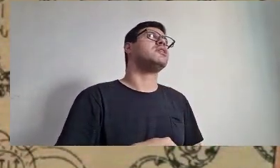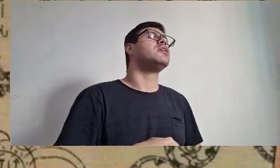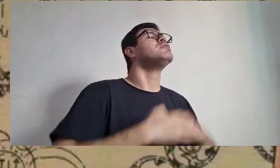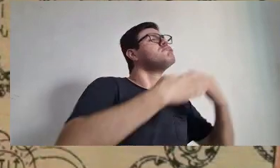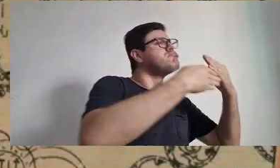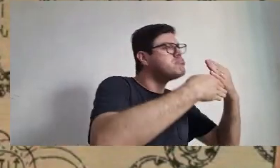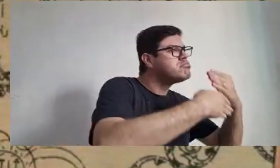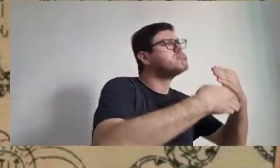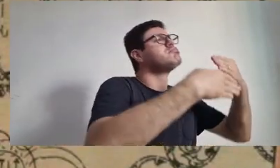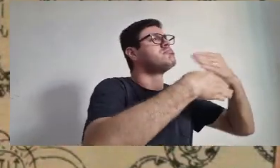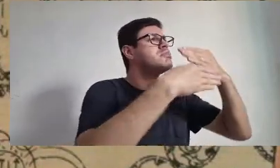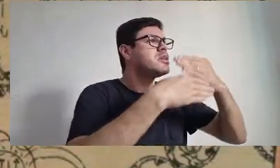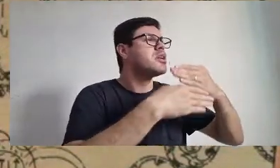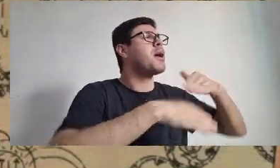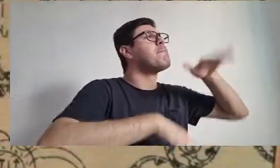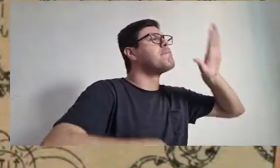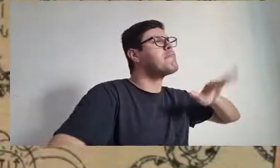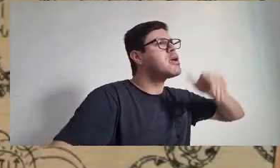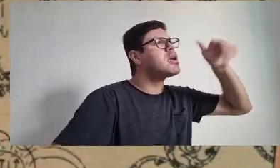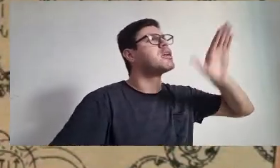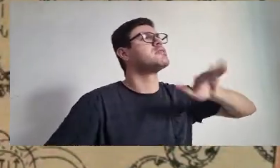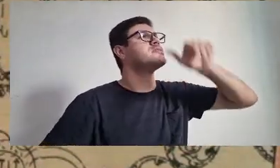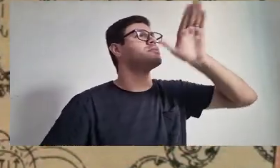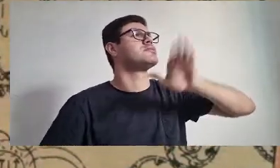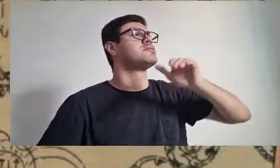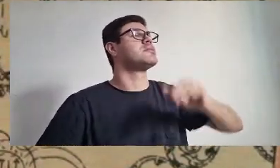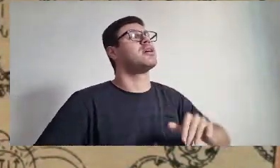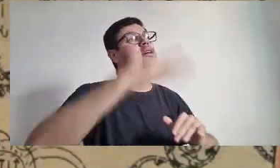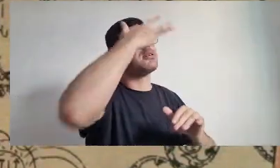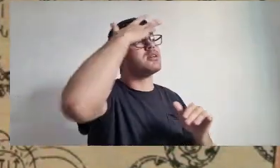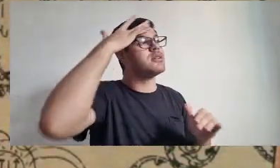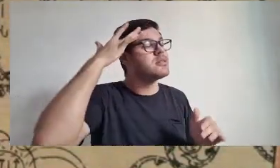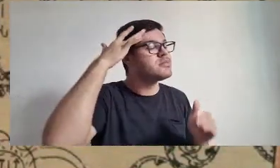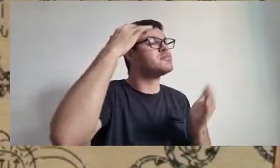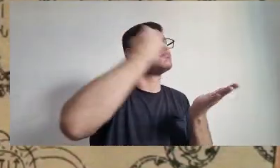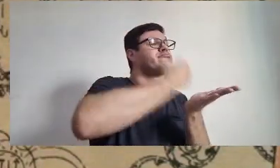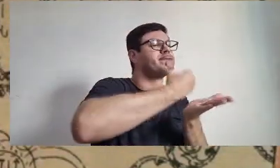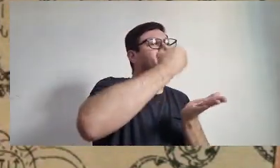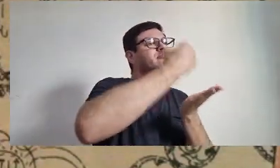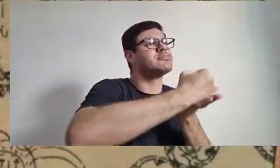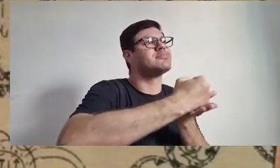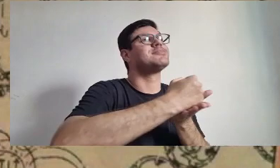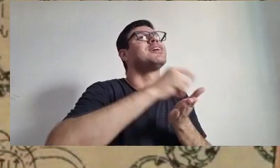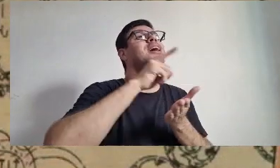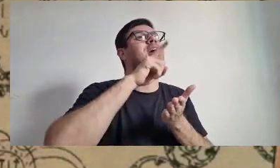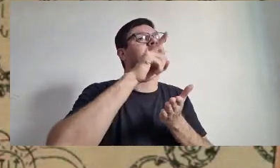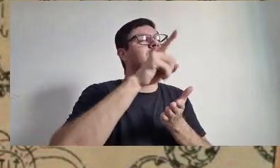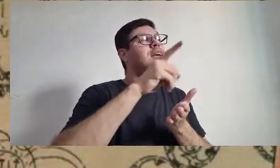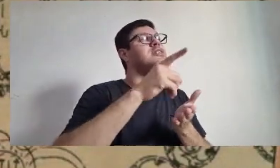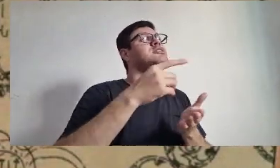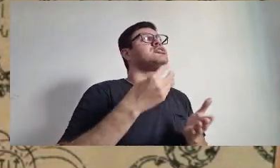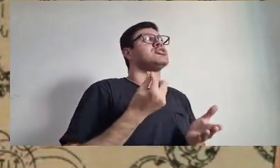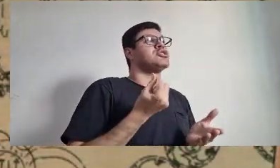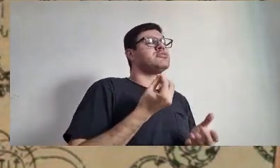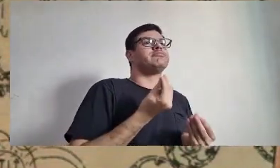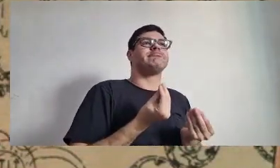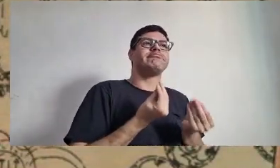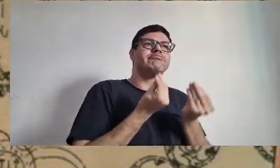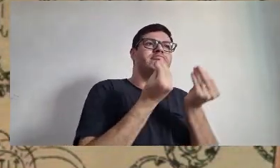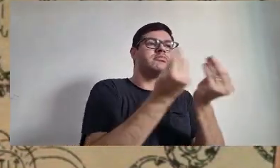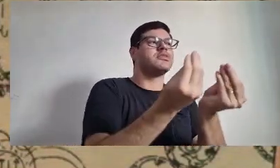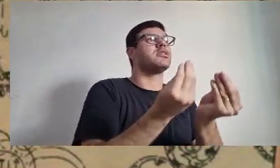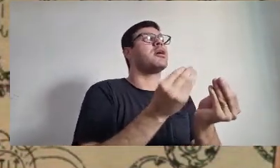pedreiro, pintor, são pessoas que contratados, eles dão nota, eles recebem. Mas nós temos todos,